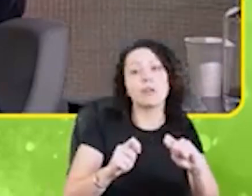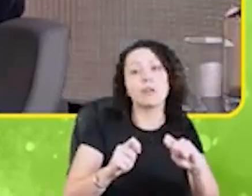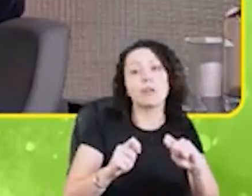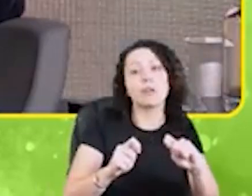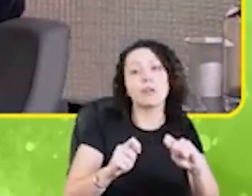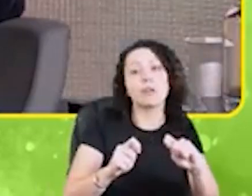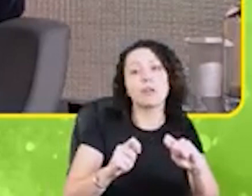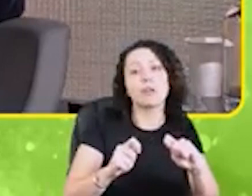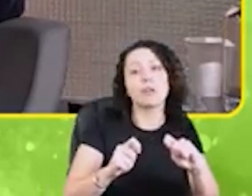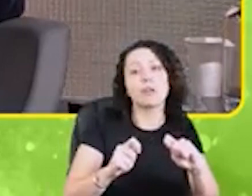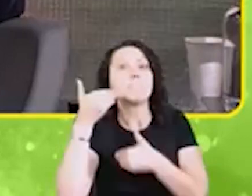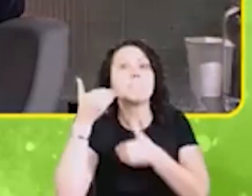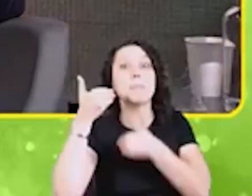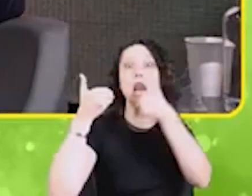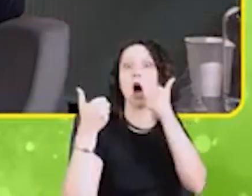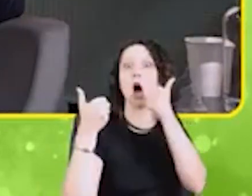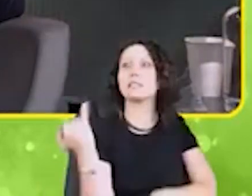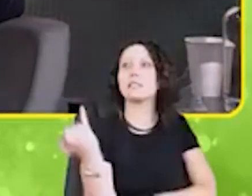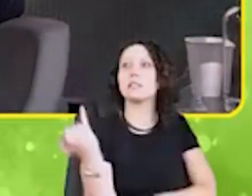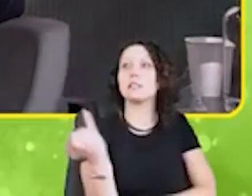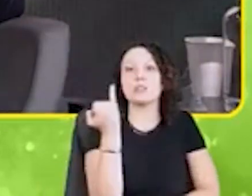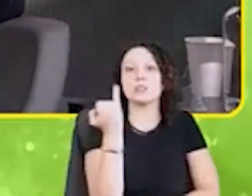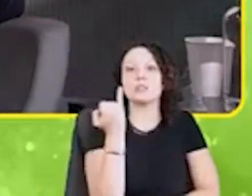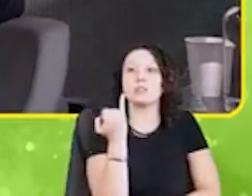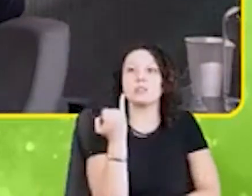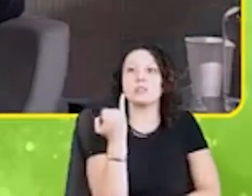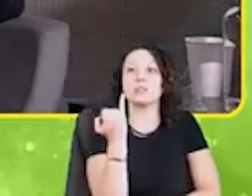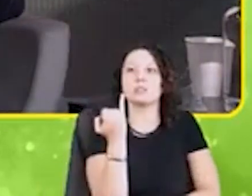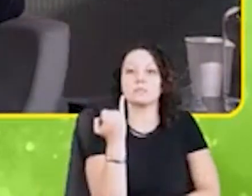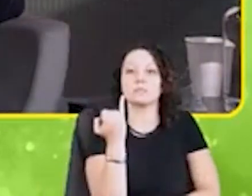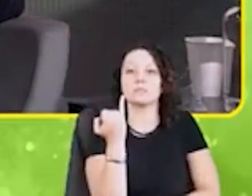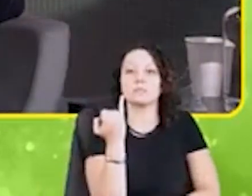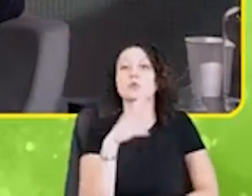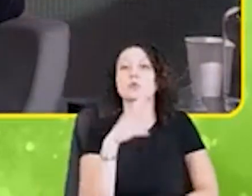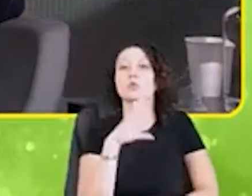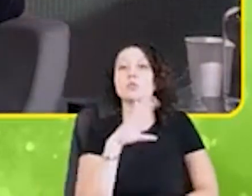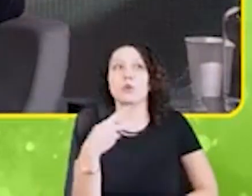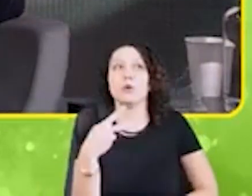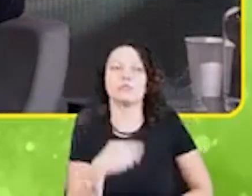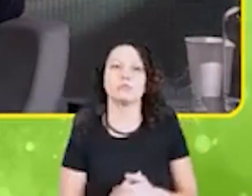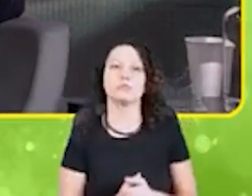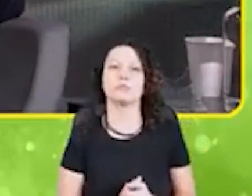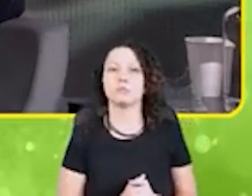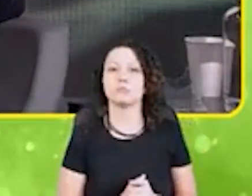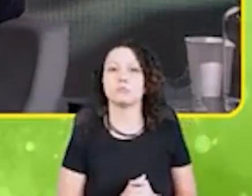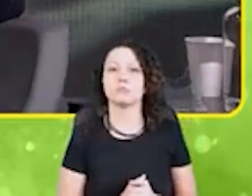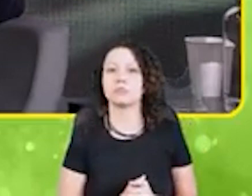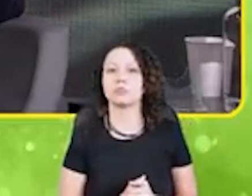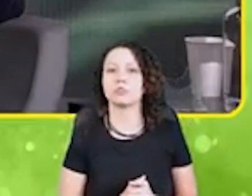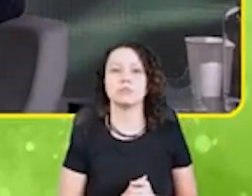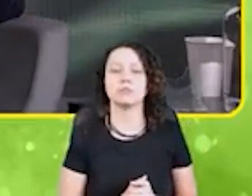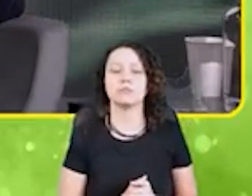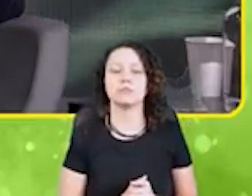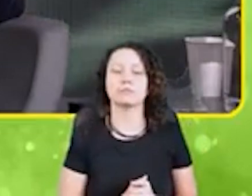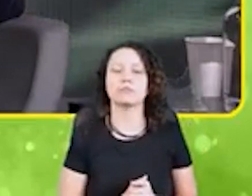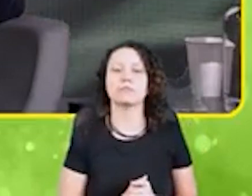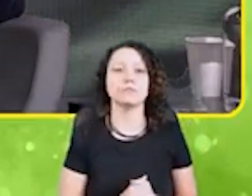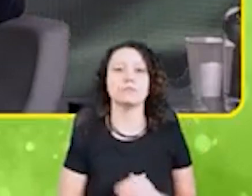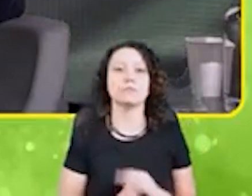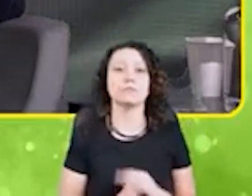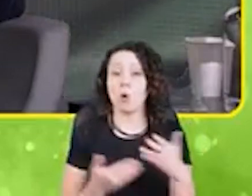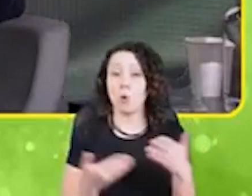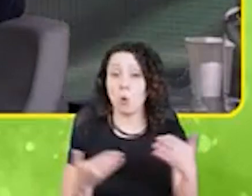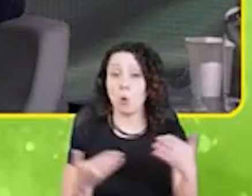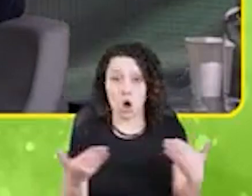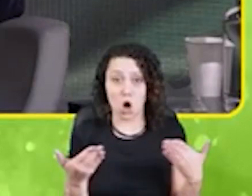à ao nosso ao nosso carbono é para concluir a tarde nós tivemos aqui a discussão também